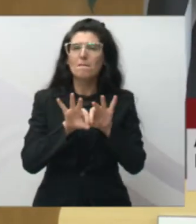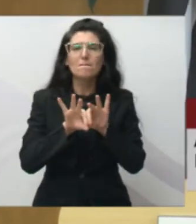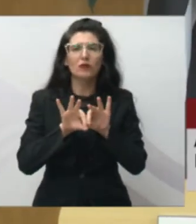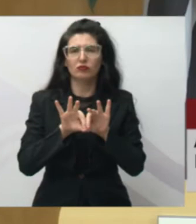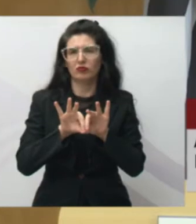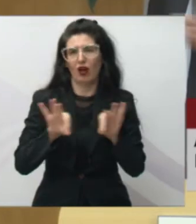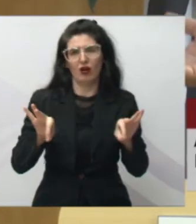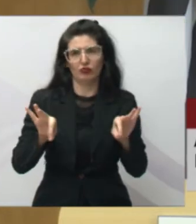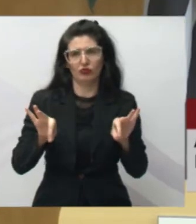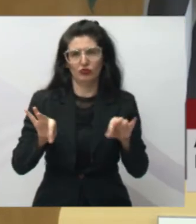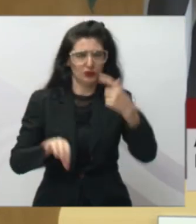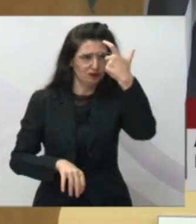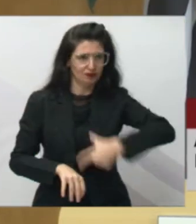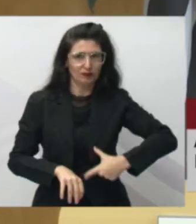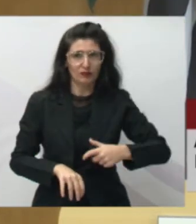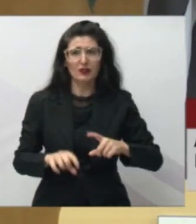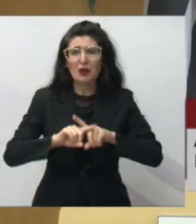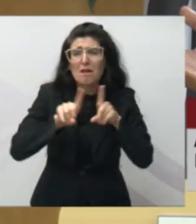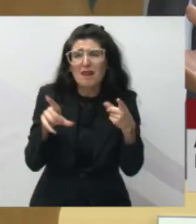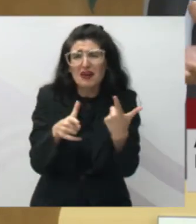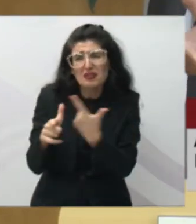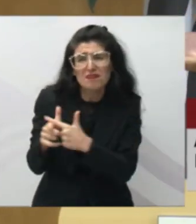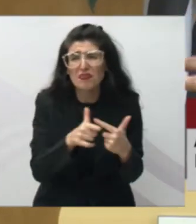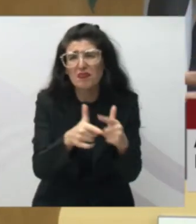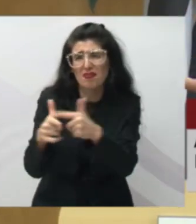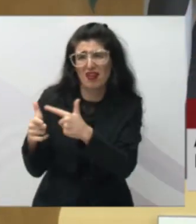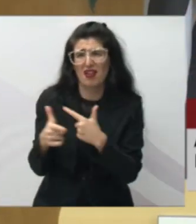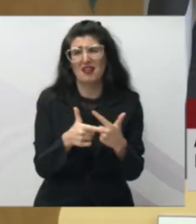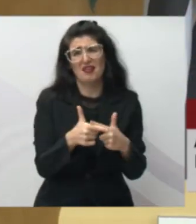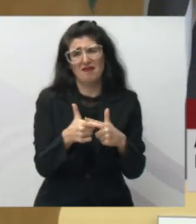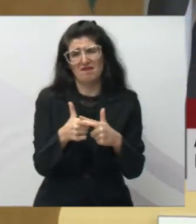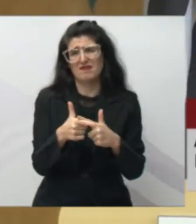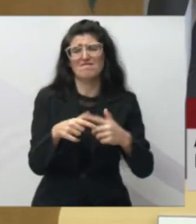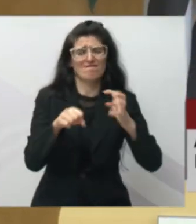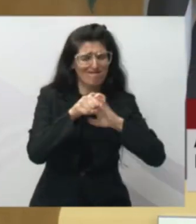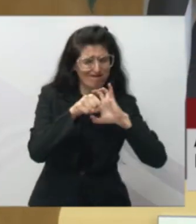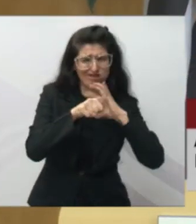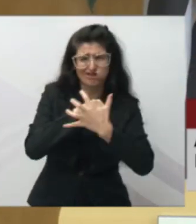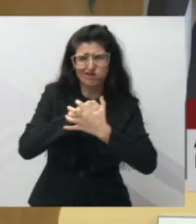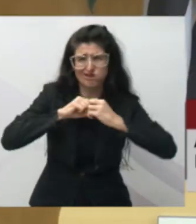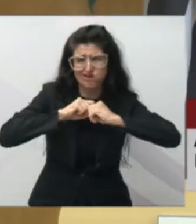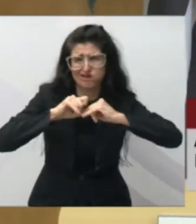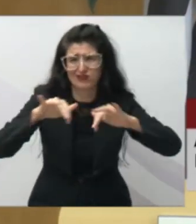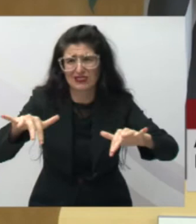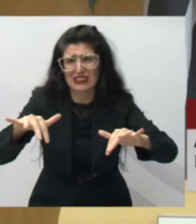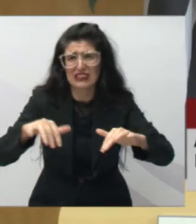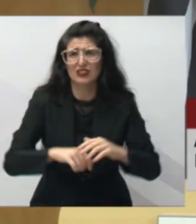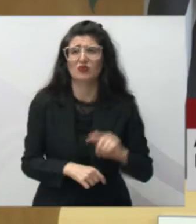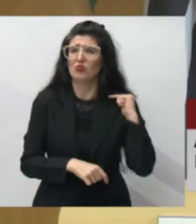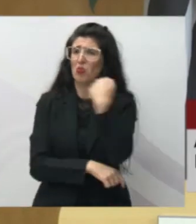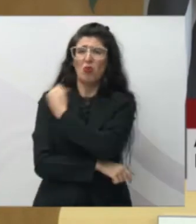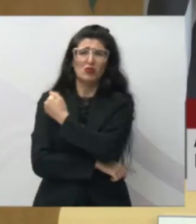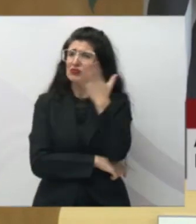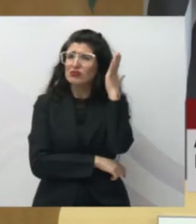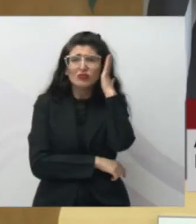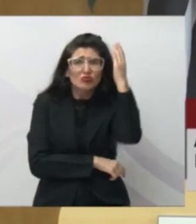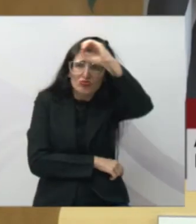grande, que ninguém esperava. Ninguém esperava uma crise na proporção do que está acontecendo hoje no nosso país.